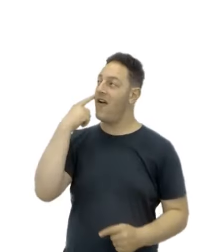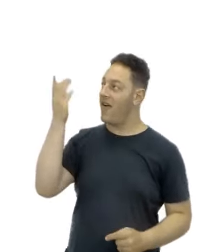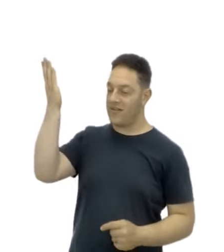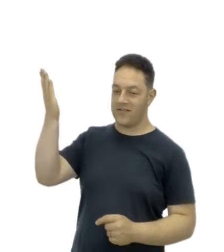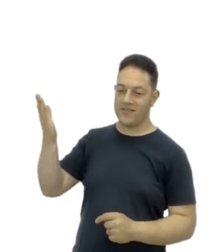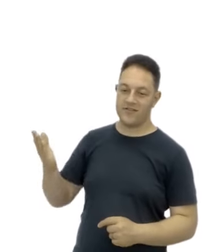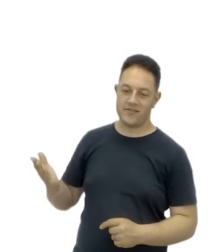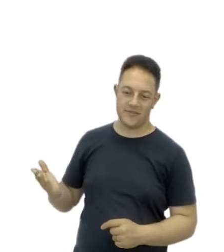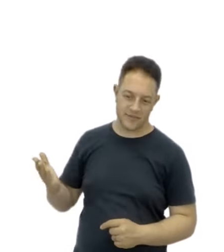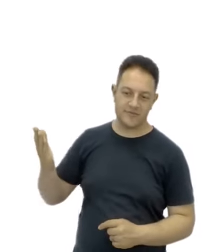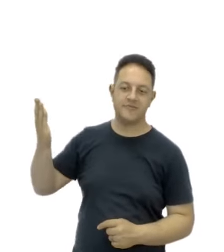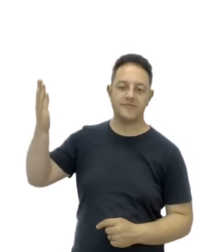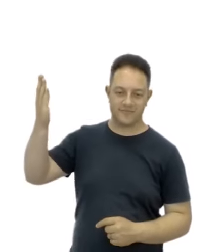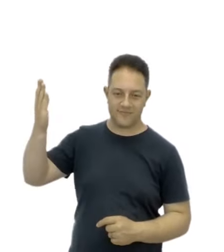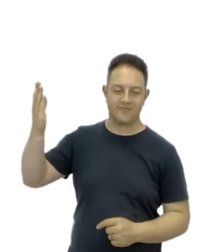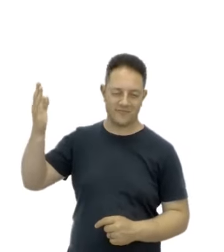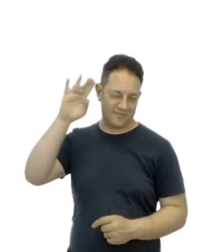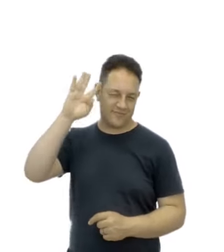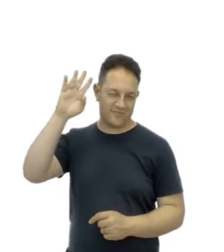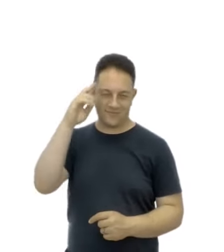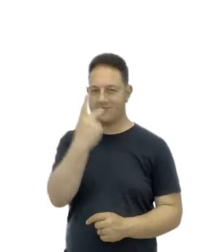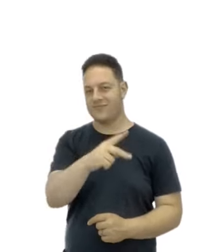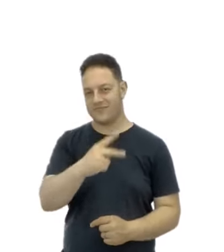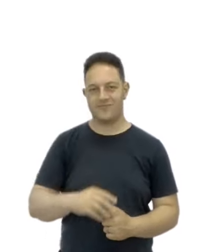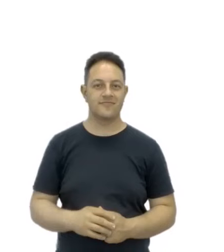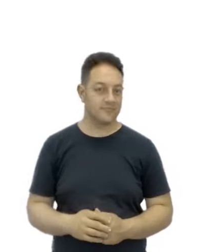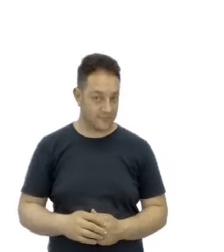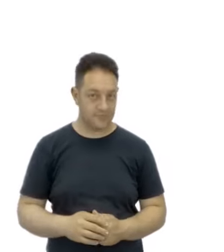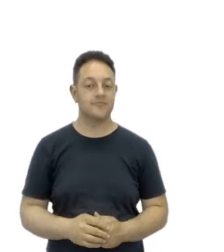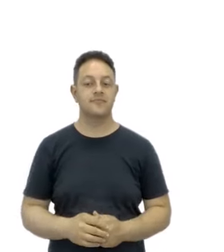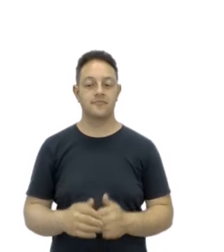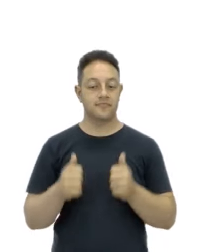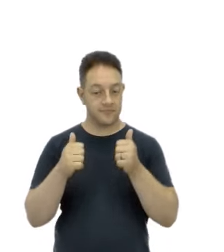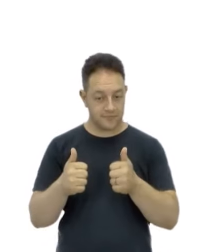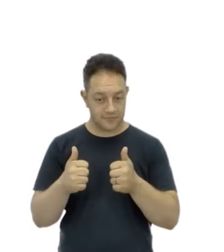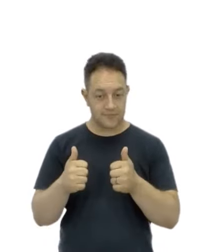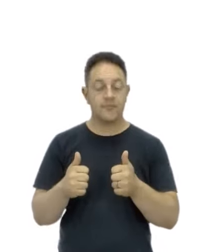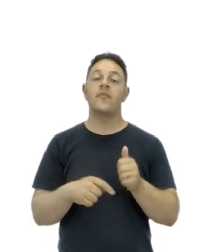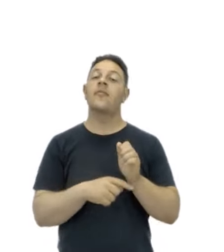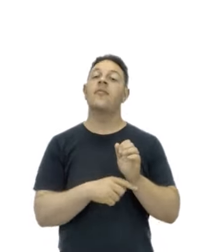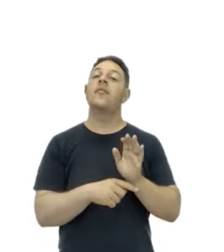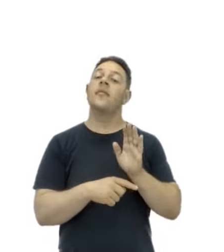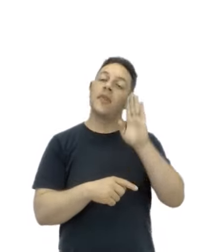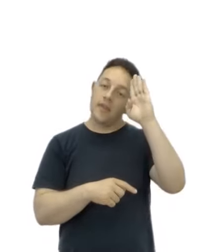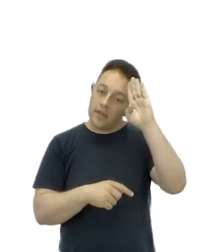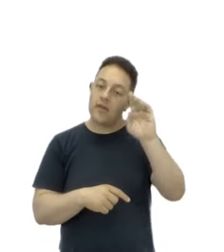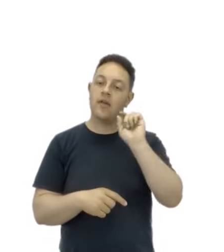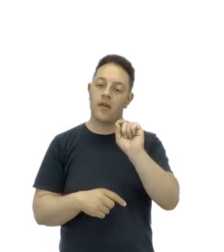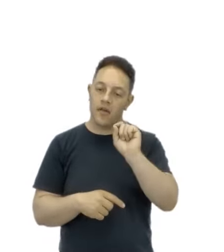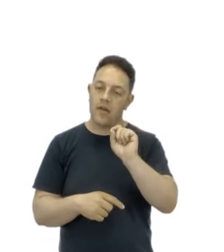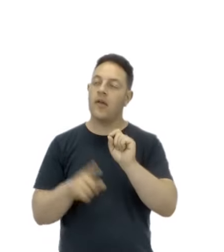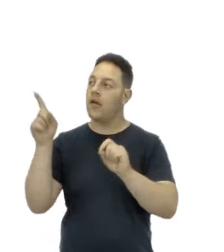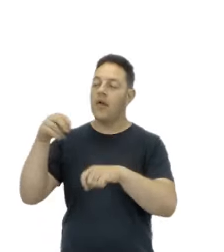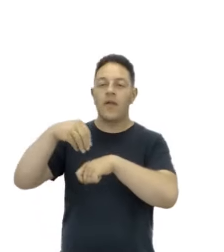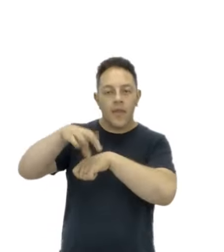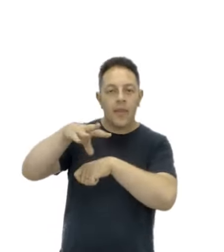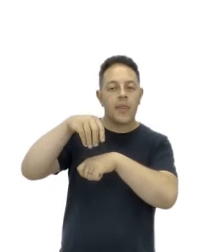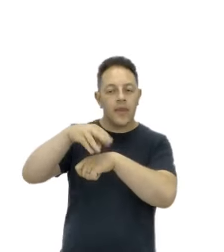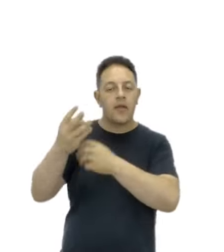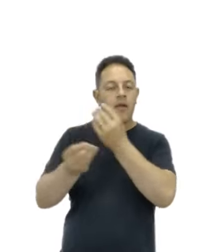a visualizar os pensamentos. Cabe ainda ressaltar que as grandezas numéricas apresentadas